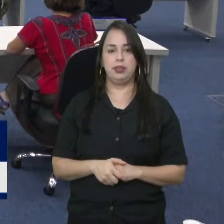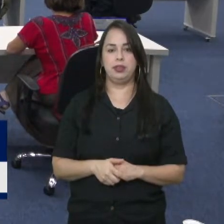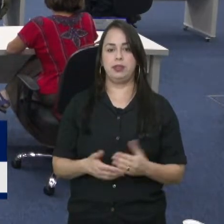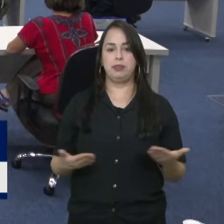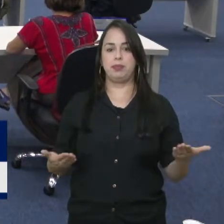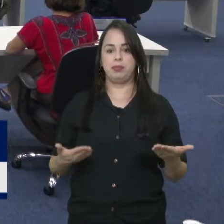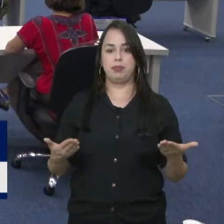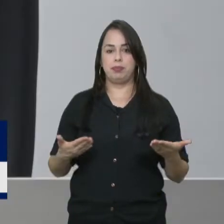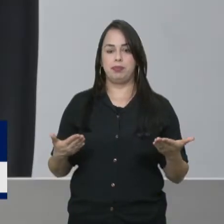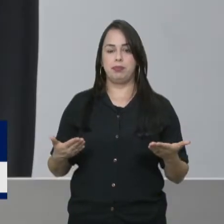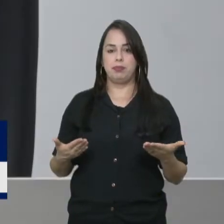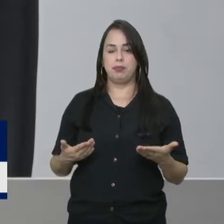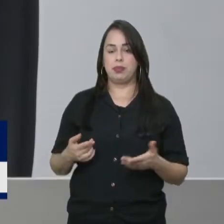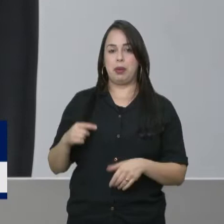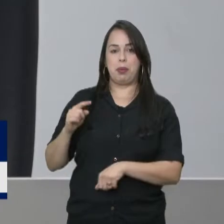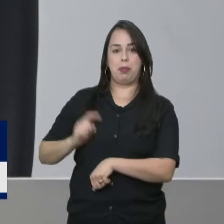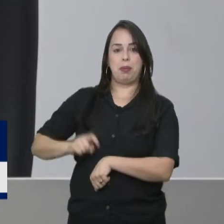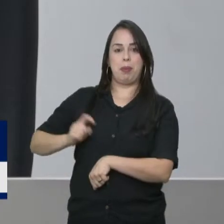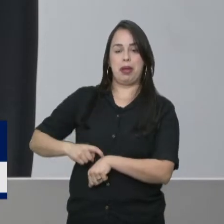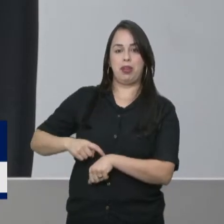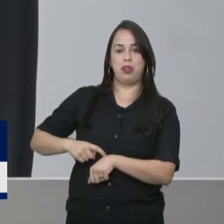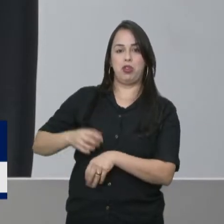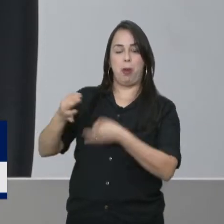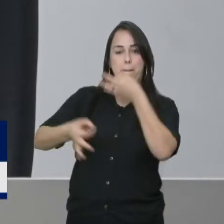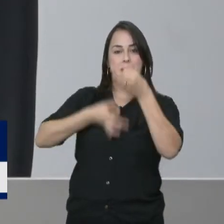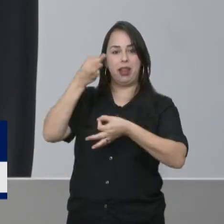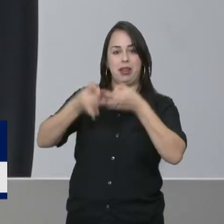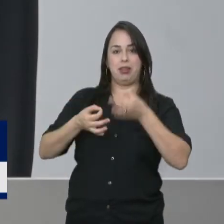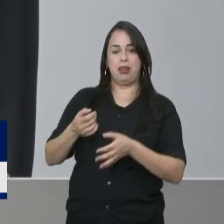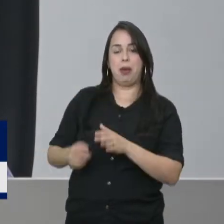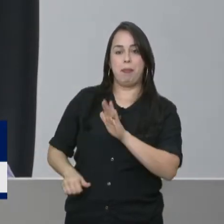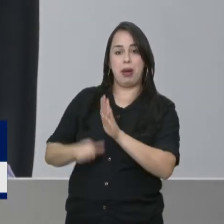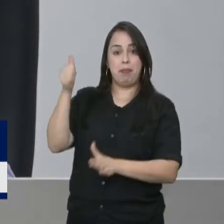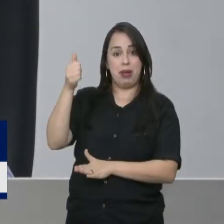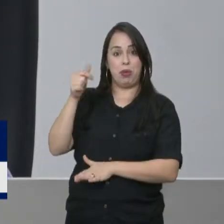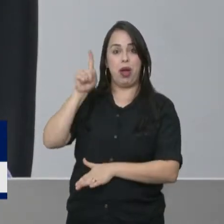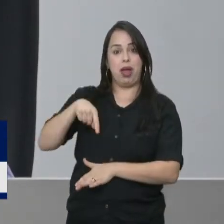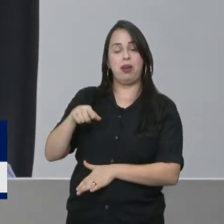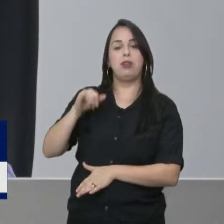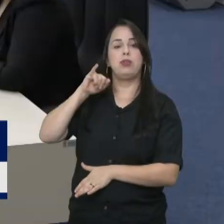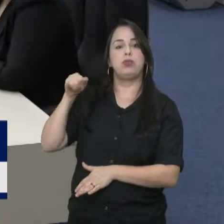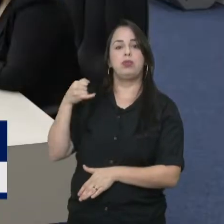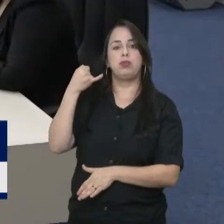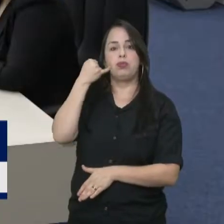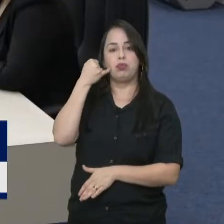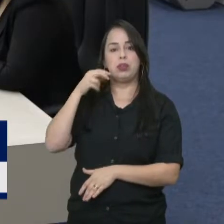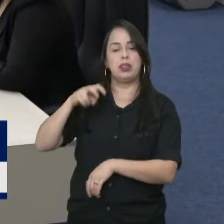Vamos passar então para o Pinga Fogo. O primeiro vereador inscrito, vereador Juvenil Silvério, com tempo de 5 minutos.